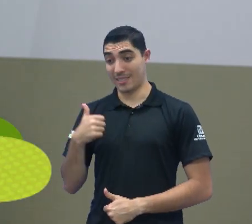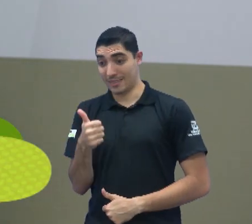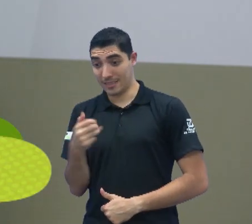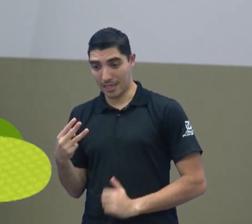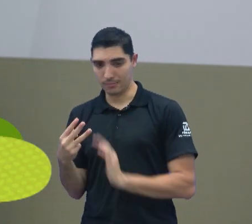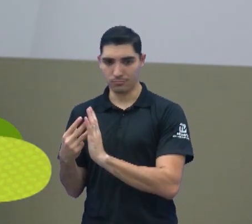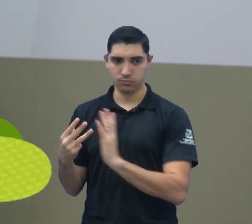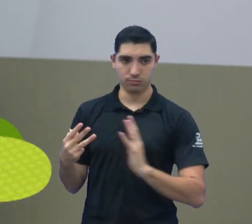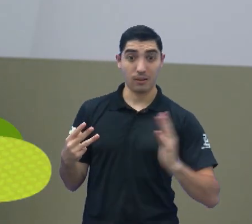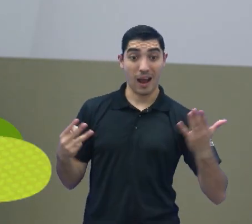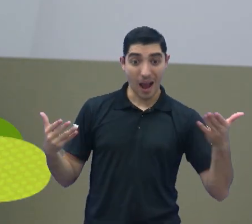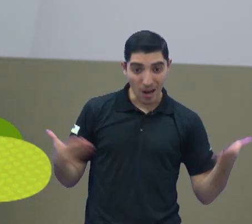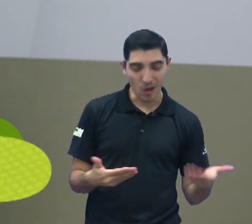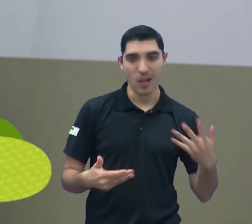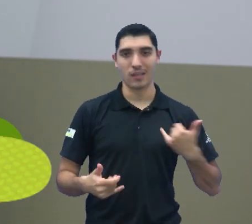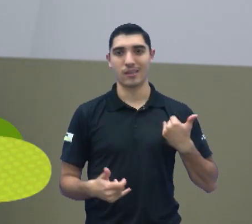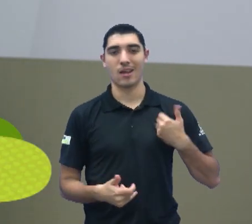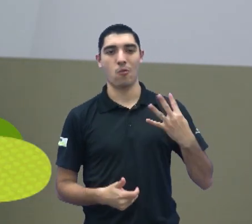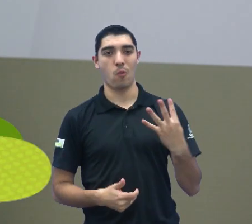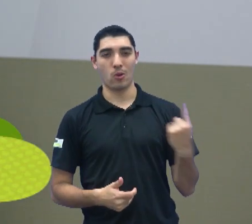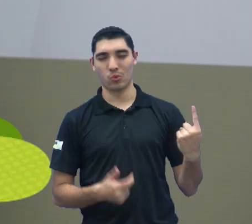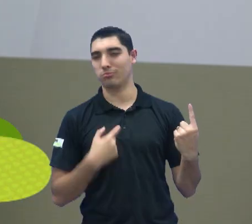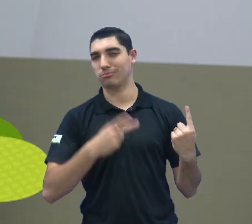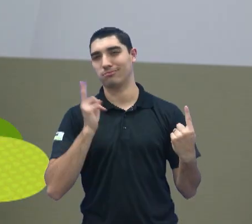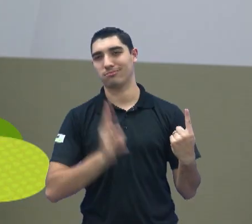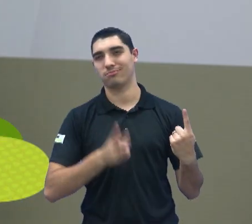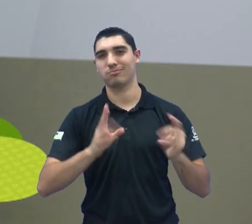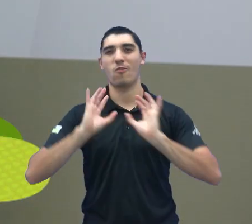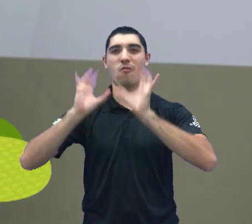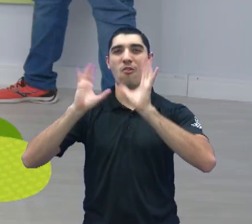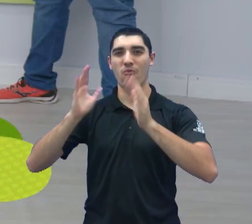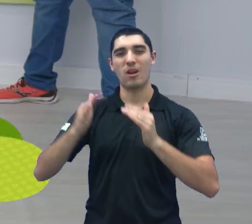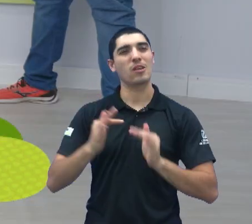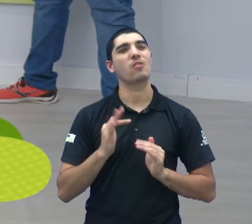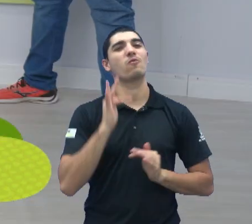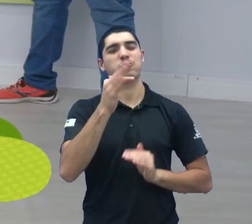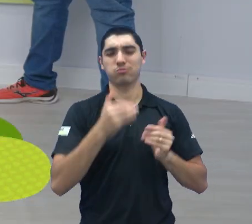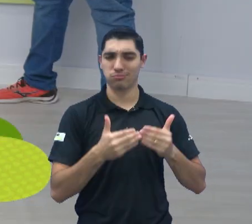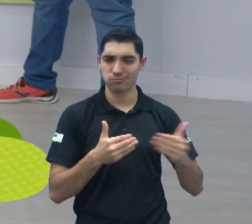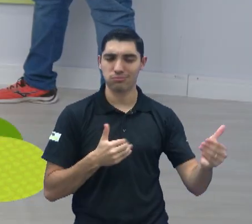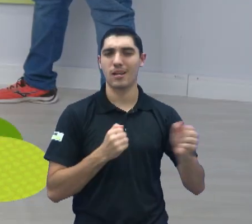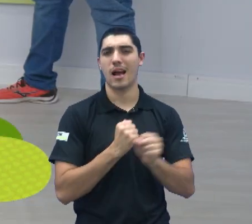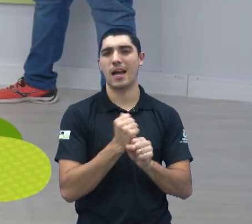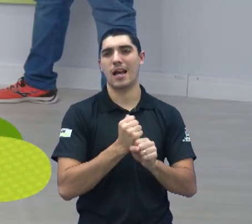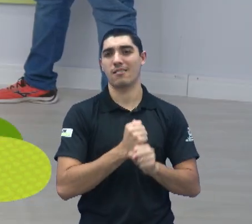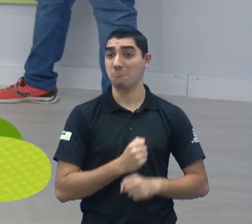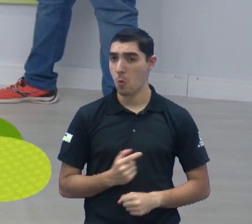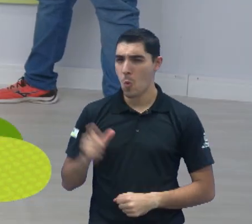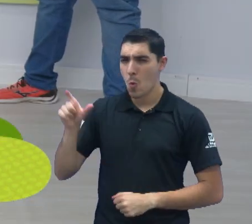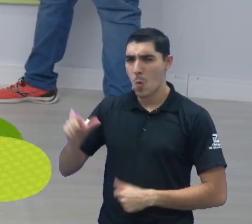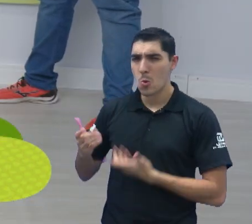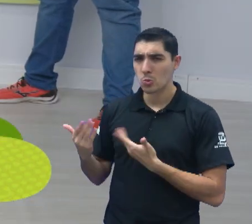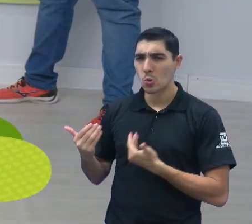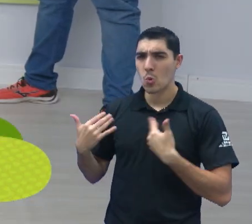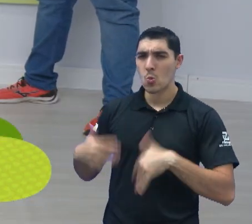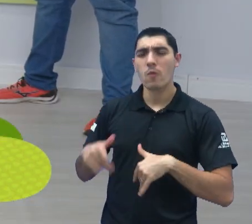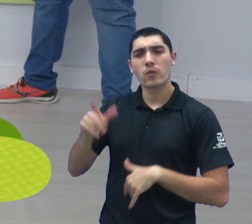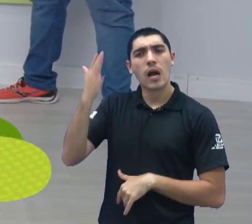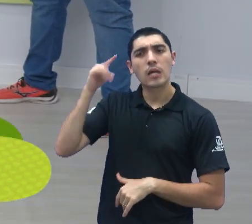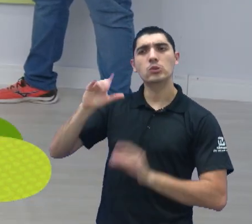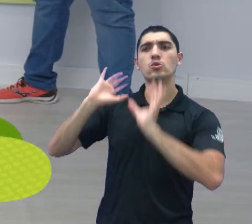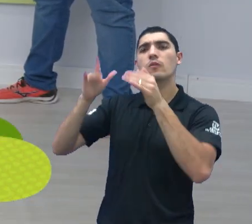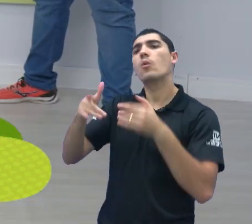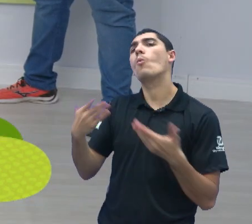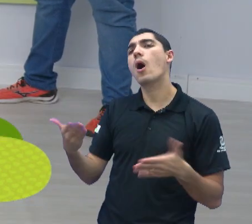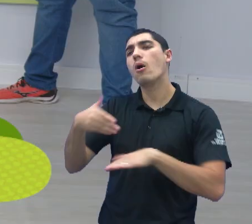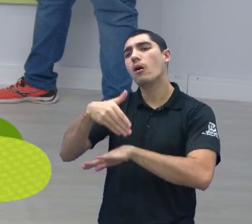41, o vôlei não largou mais minha vida e eu acho que não vai largar por alguns anos ainda. Novão de tudo, né? Você quando jogava em que posição? Oposto, eu